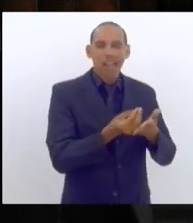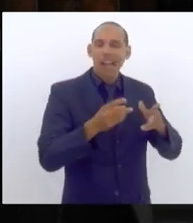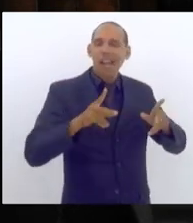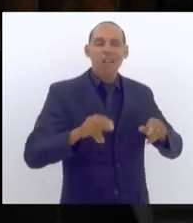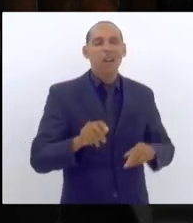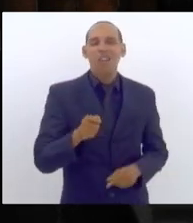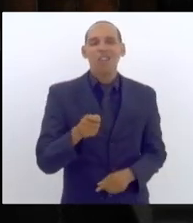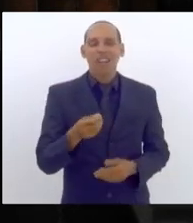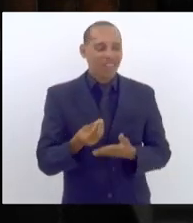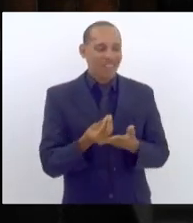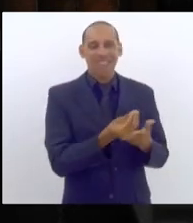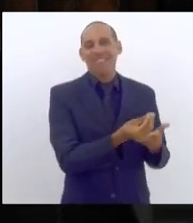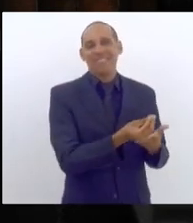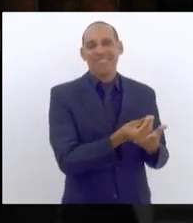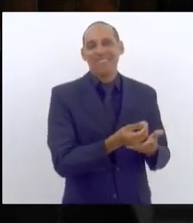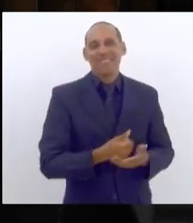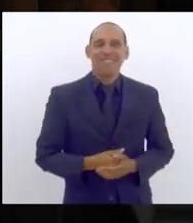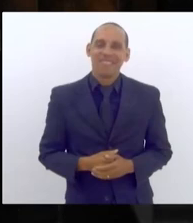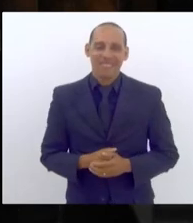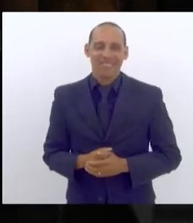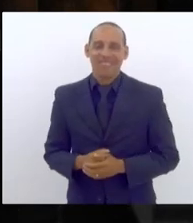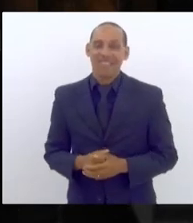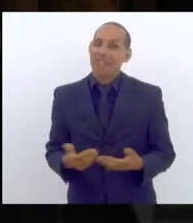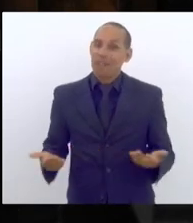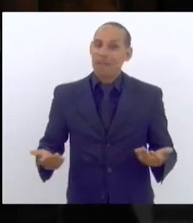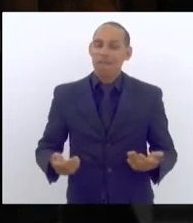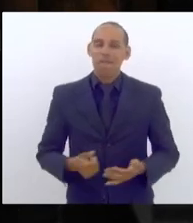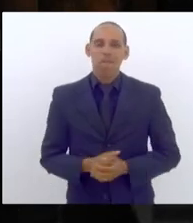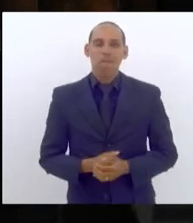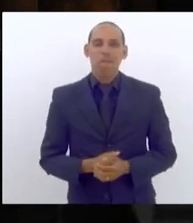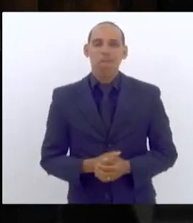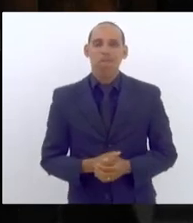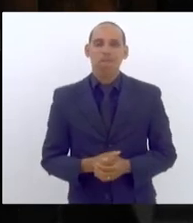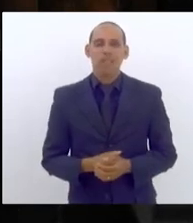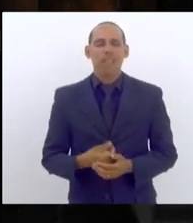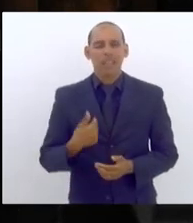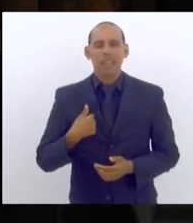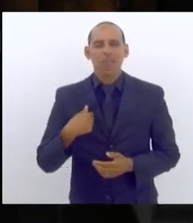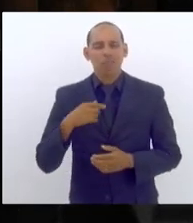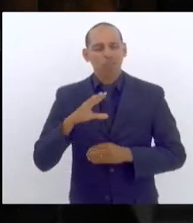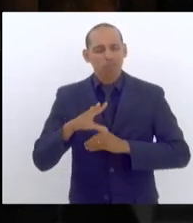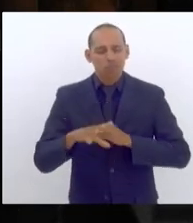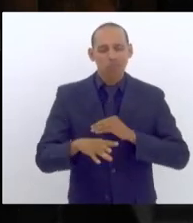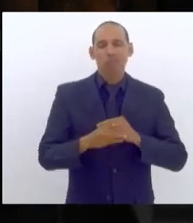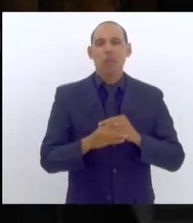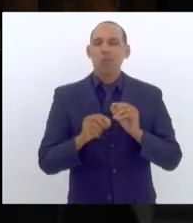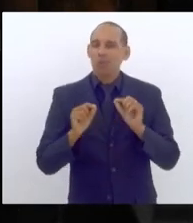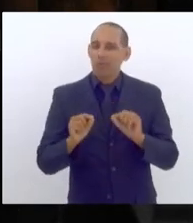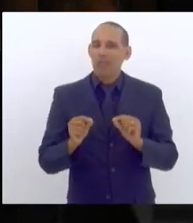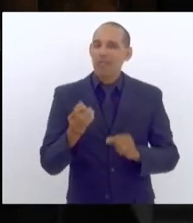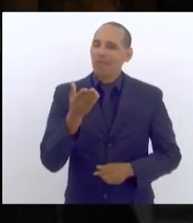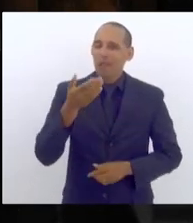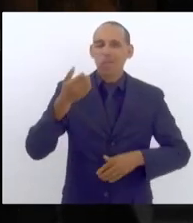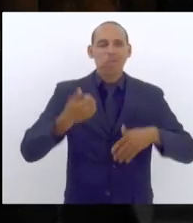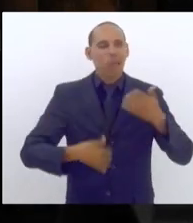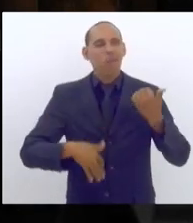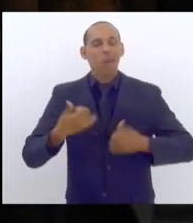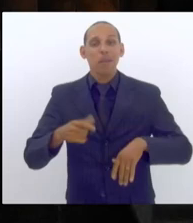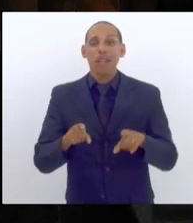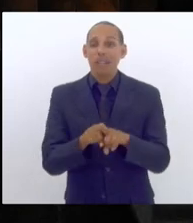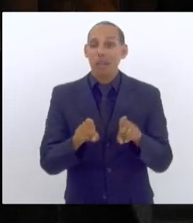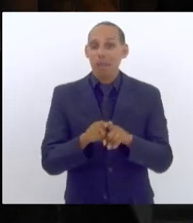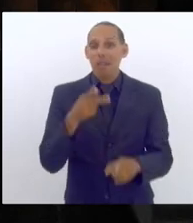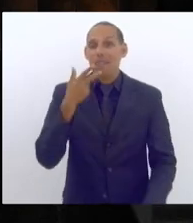a chave de uma casa, né? Então, eu queria aqui somar a sua fala, mas também